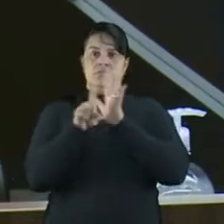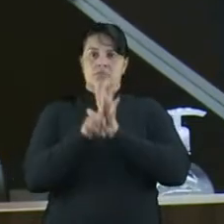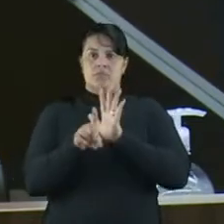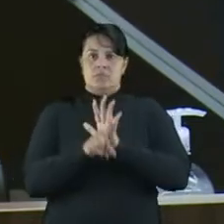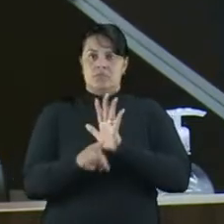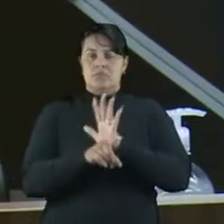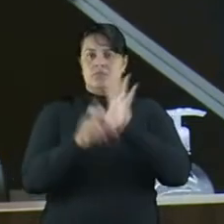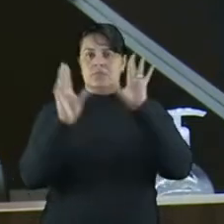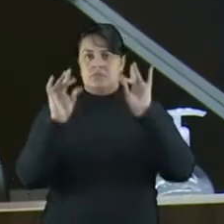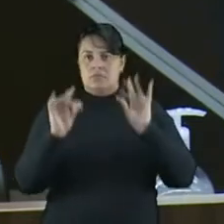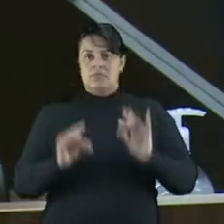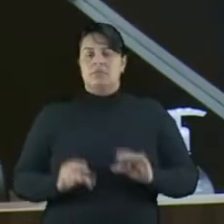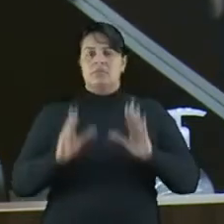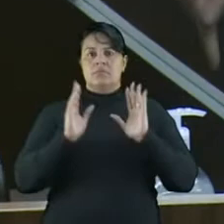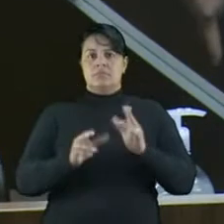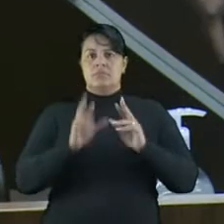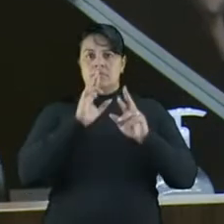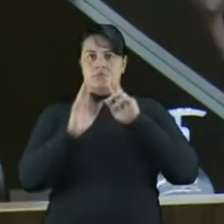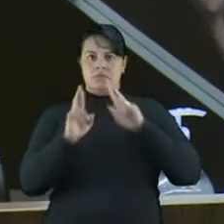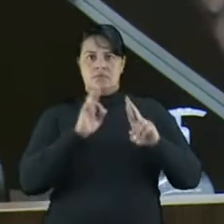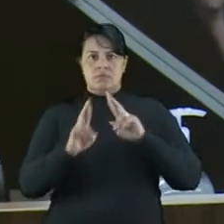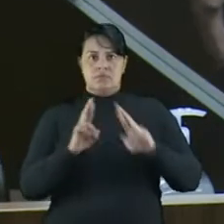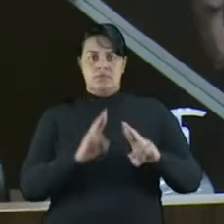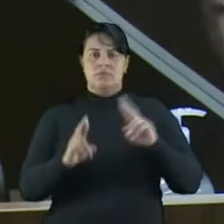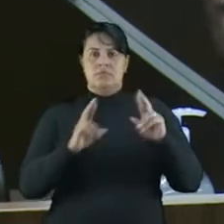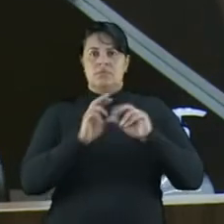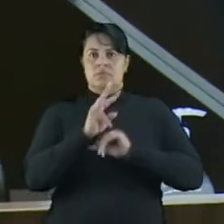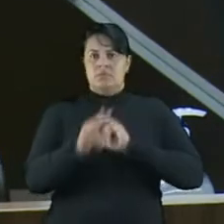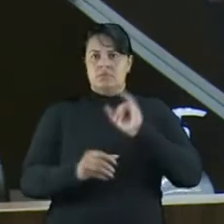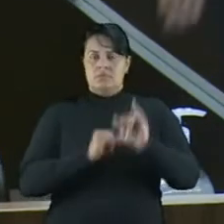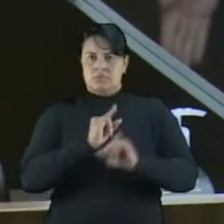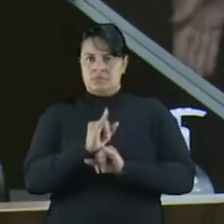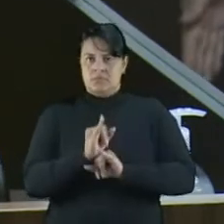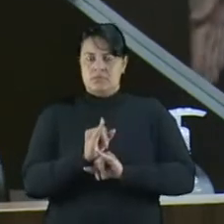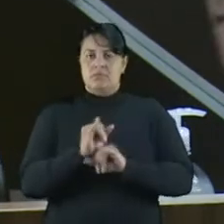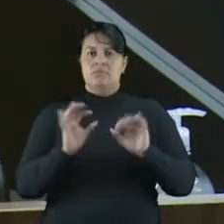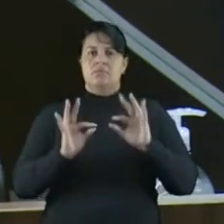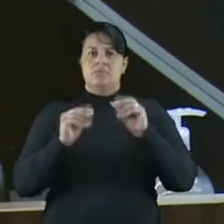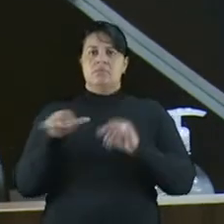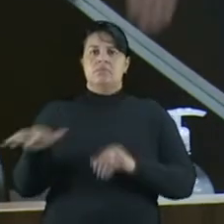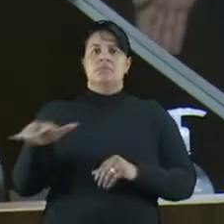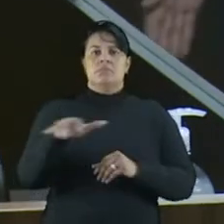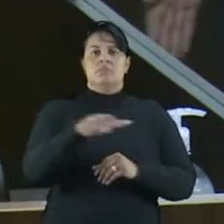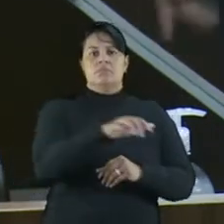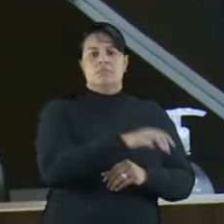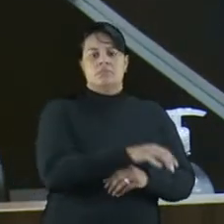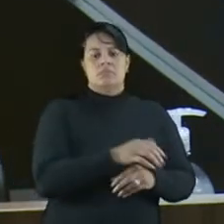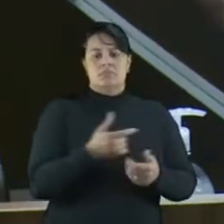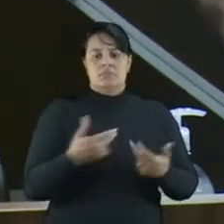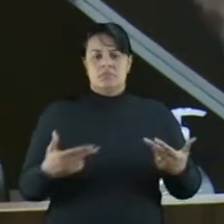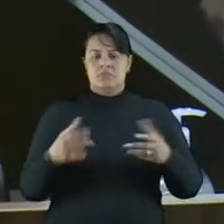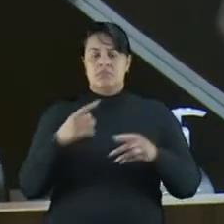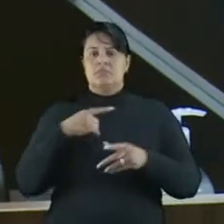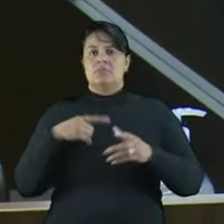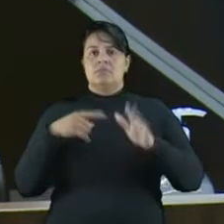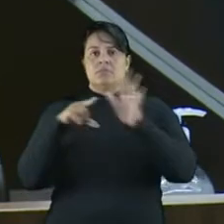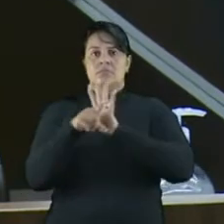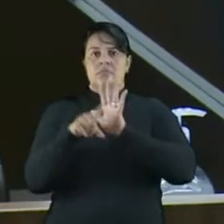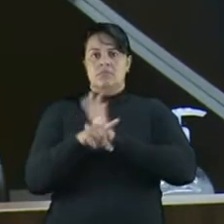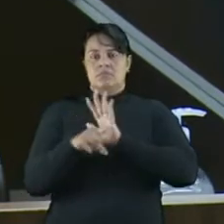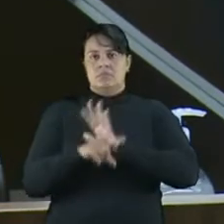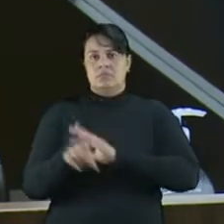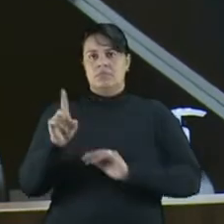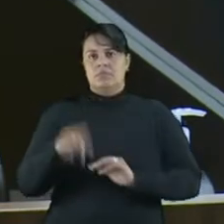questionário respondido de forma online pelas organizações analisadas, em perguntas que foram respondidas por meio de